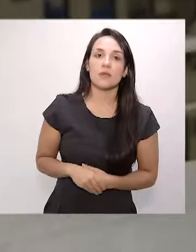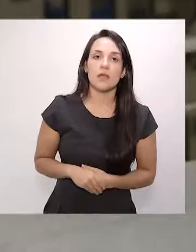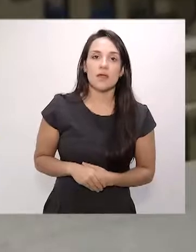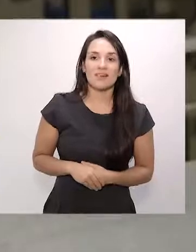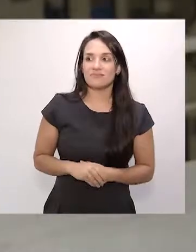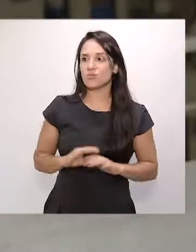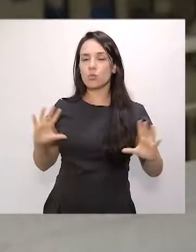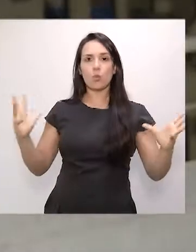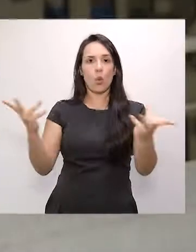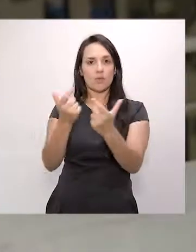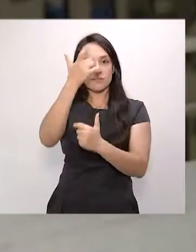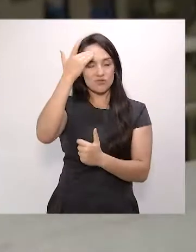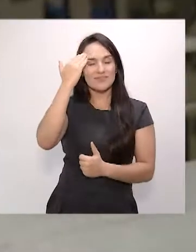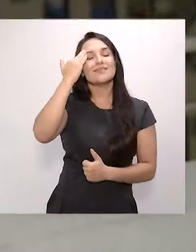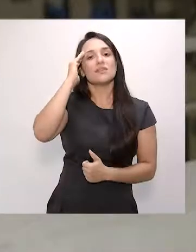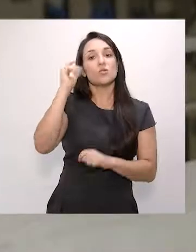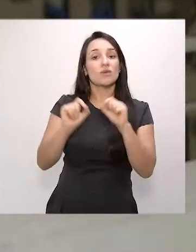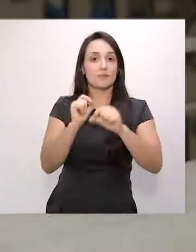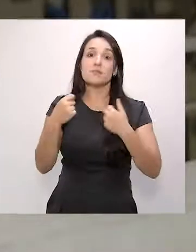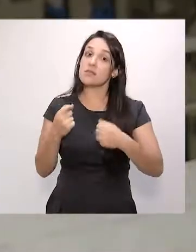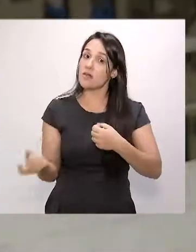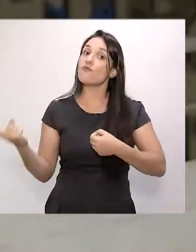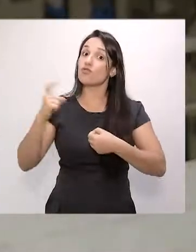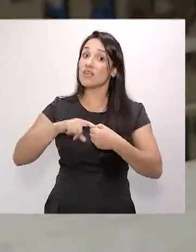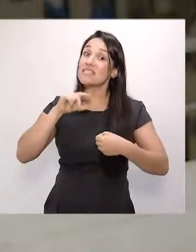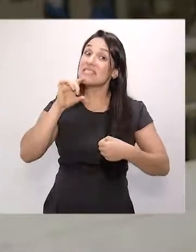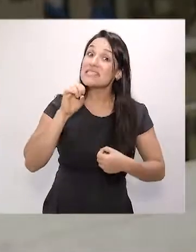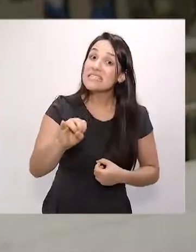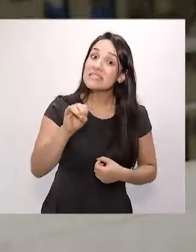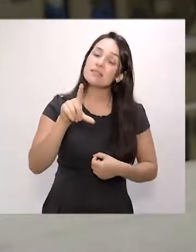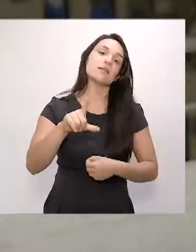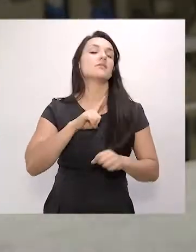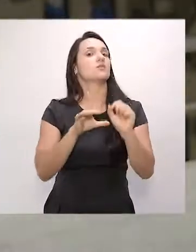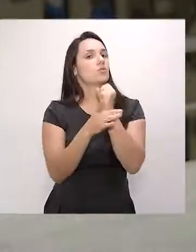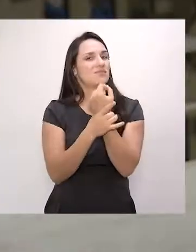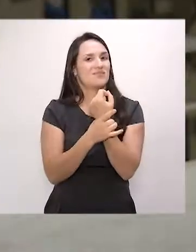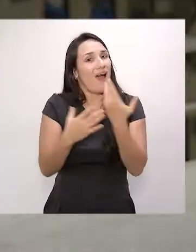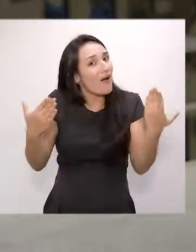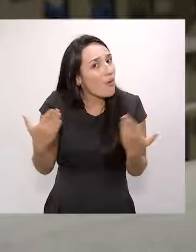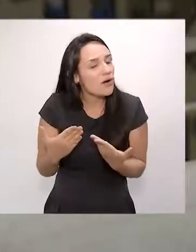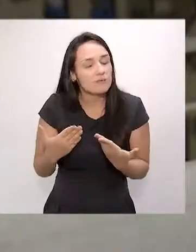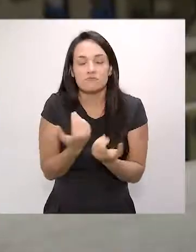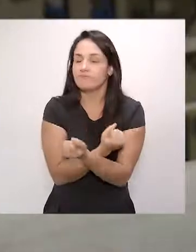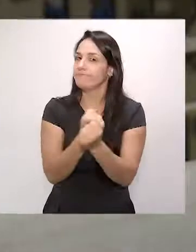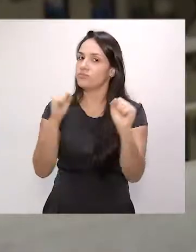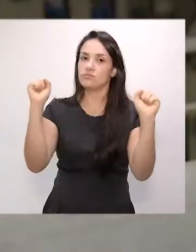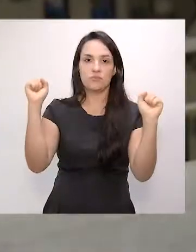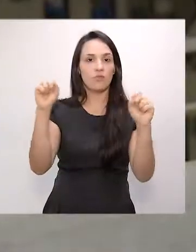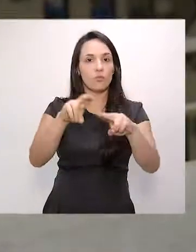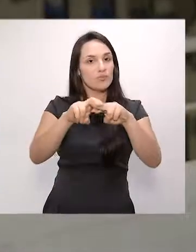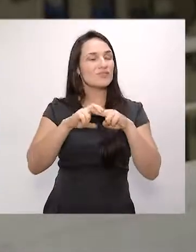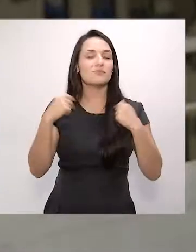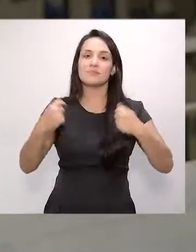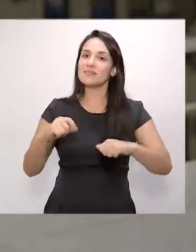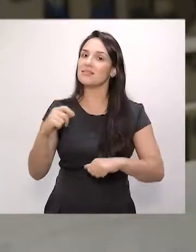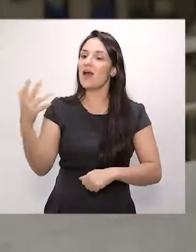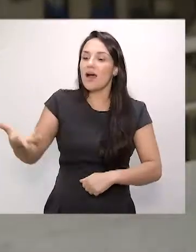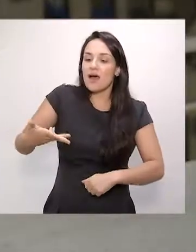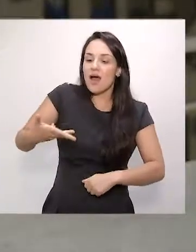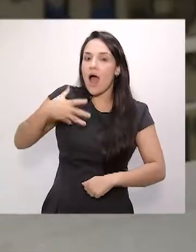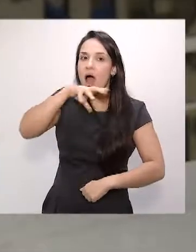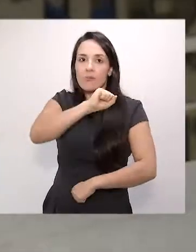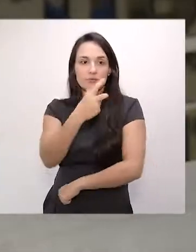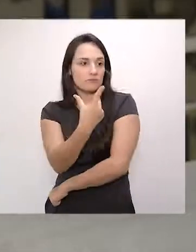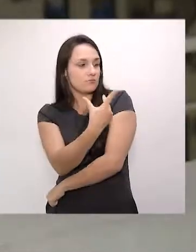A conclusão dos participantes foi a de que um retorno seguro nas escolas públicas ainda não é possível. Para tanto,